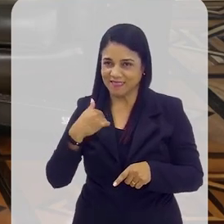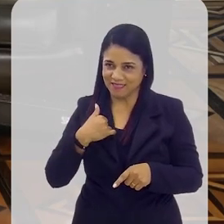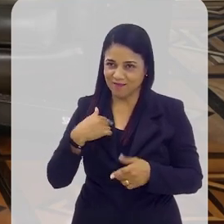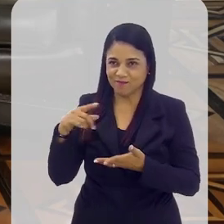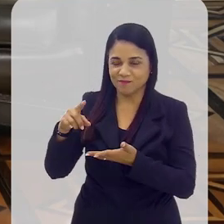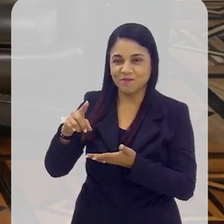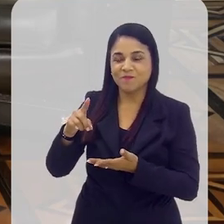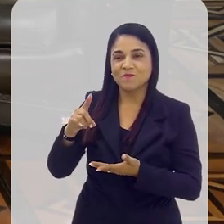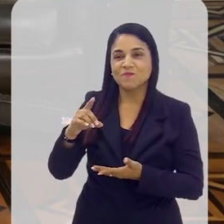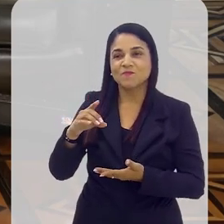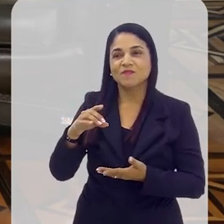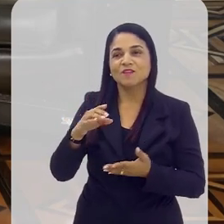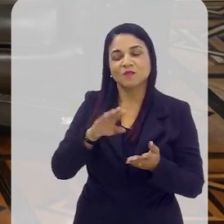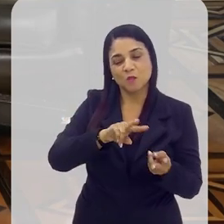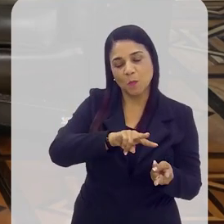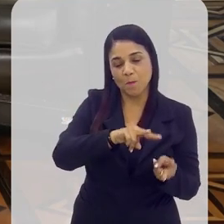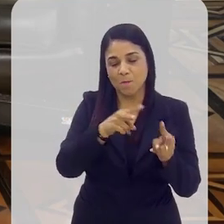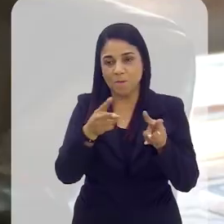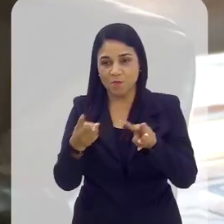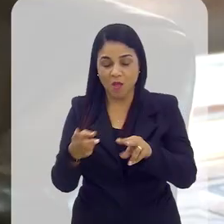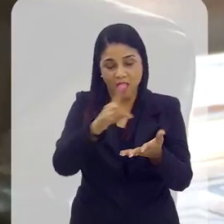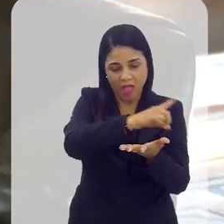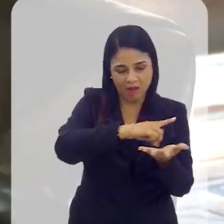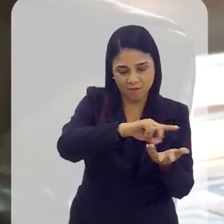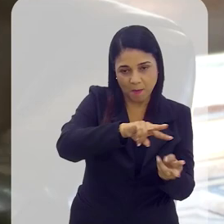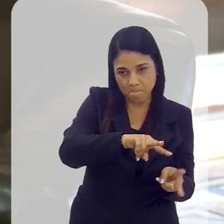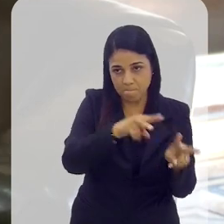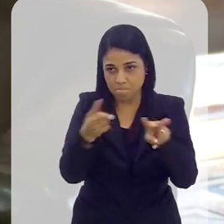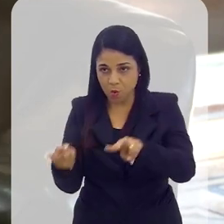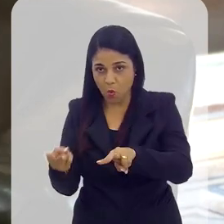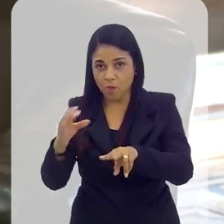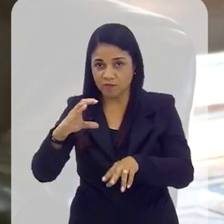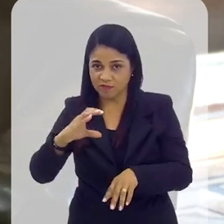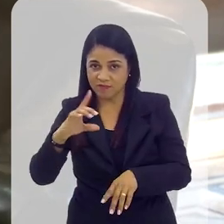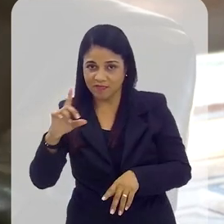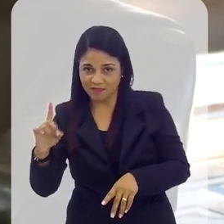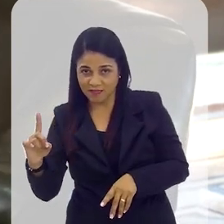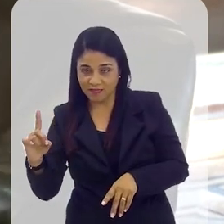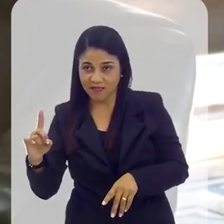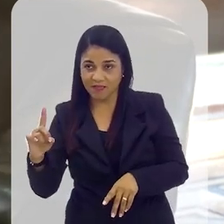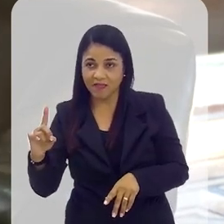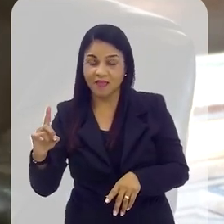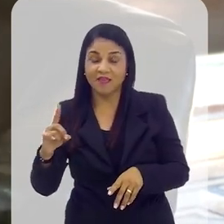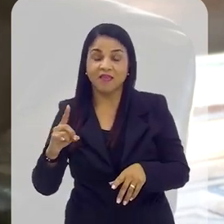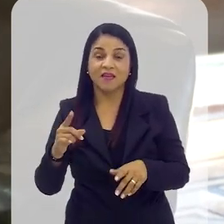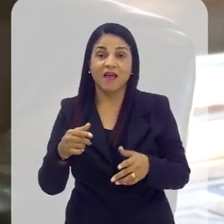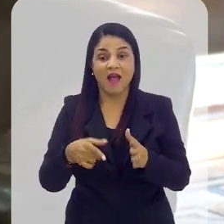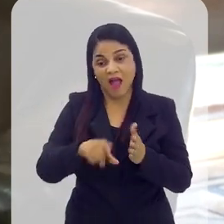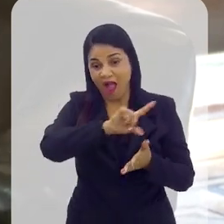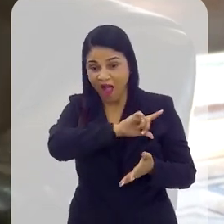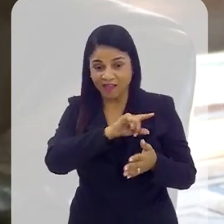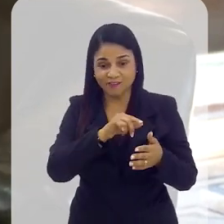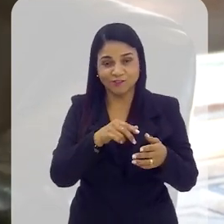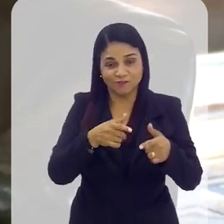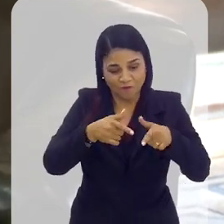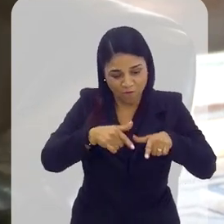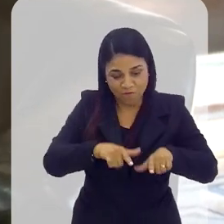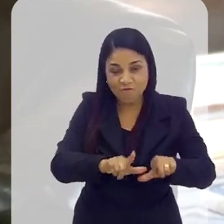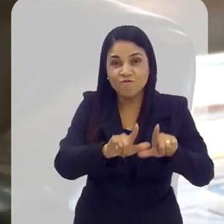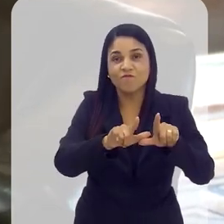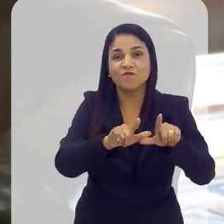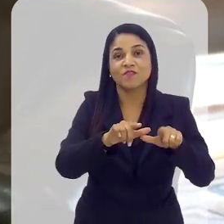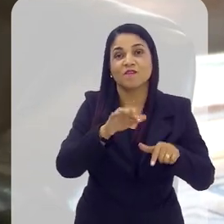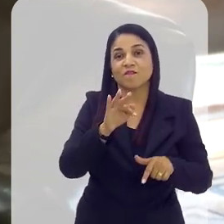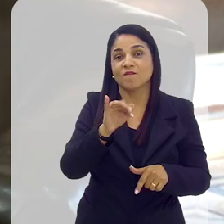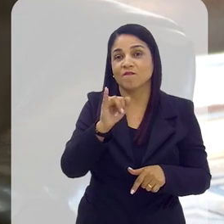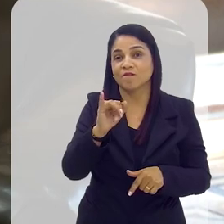lembro do processo de passagem do LP para o CD, né? Que era. Foi da fita, né? Que era uma produção